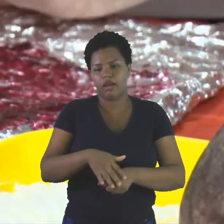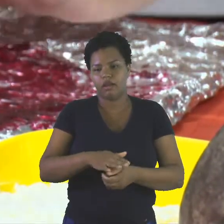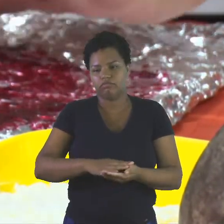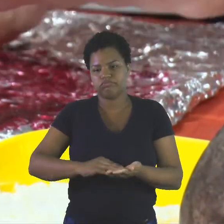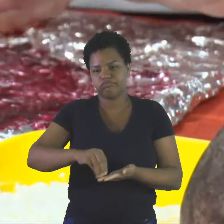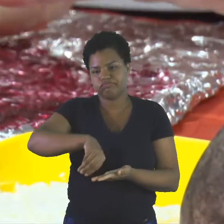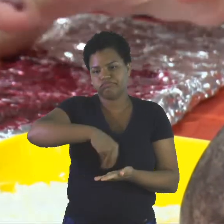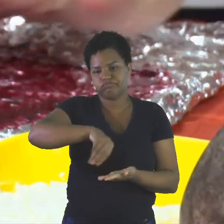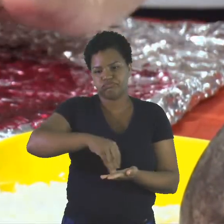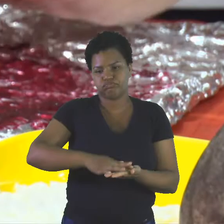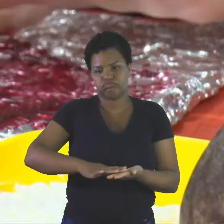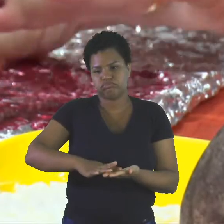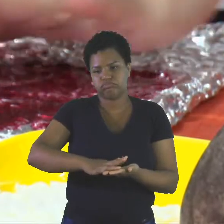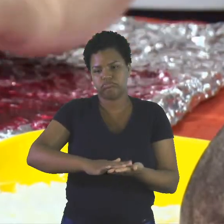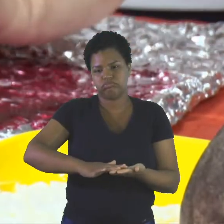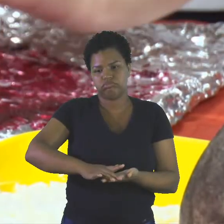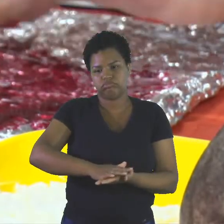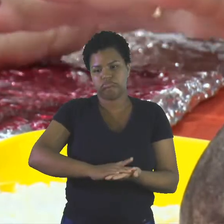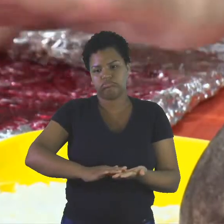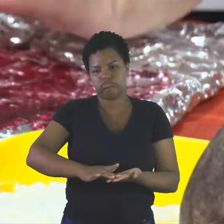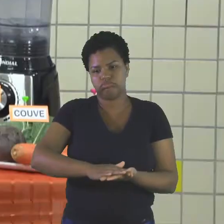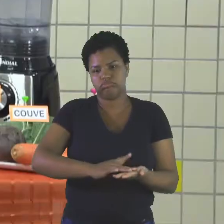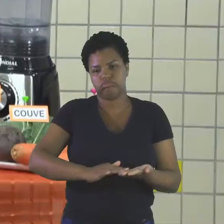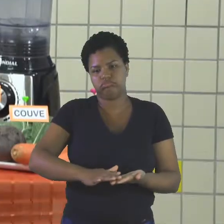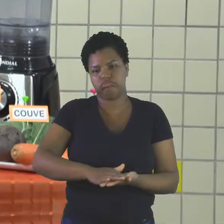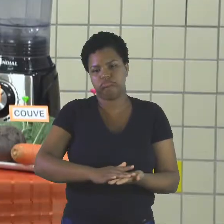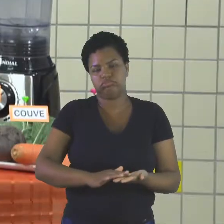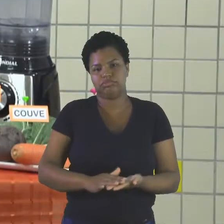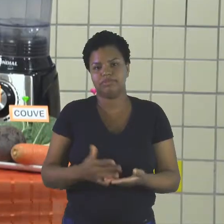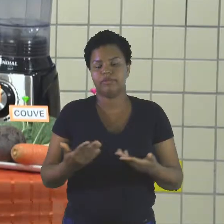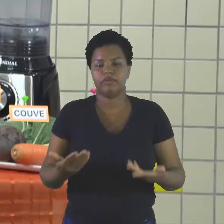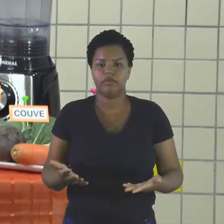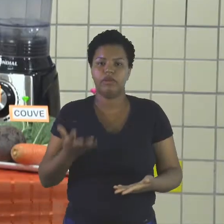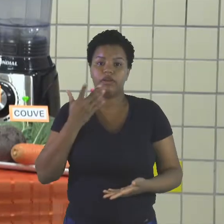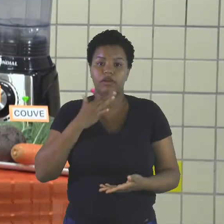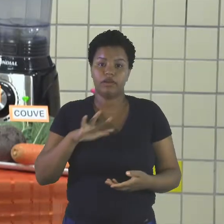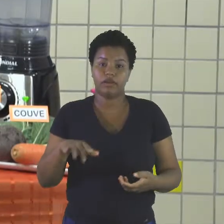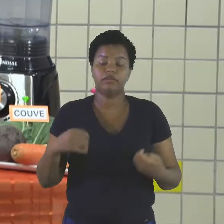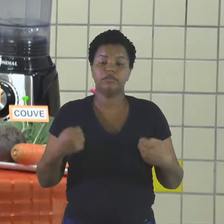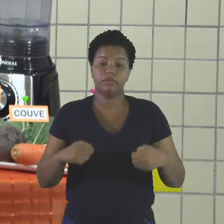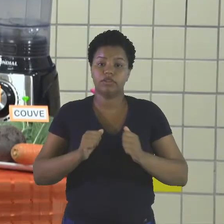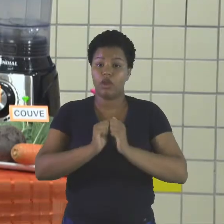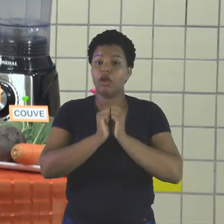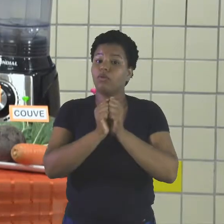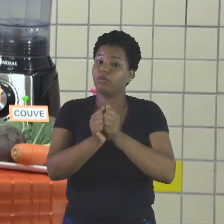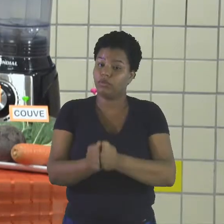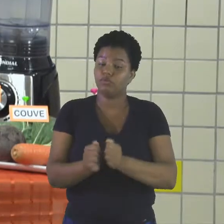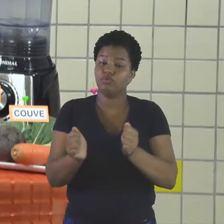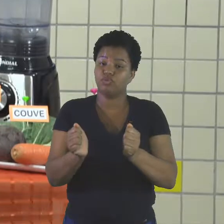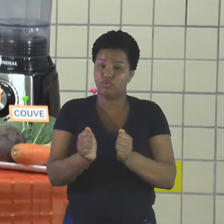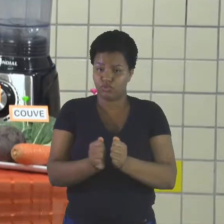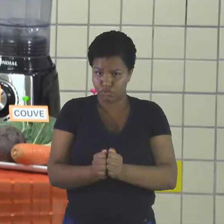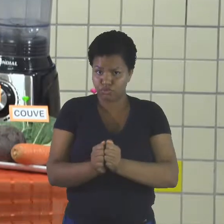mistura dessas cores no papel alumínio só a criança tem que estar sempre acompanhado de um adulto na realização da